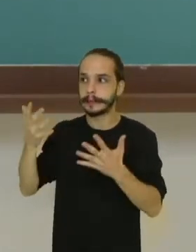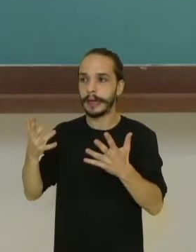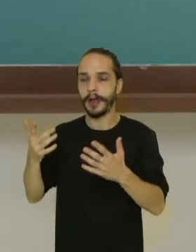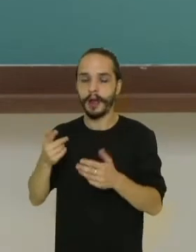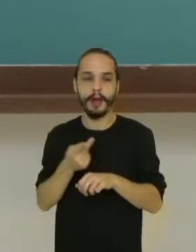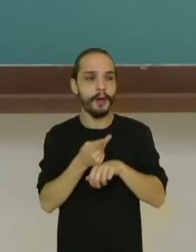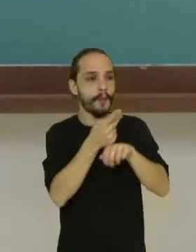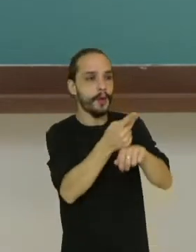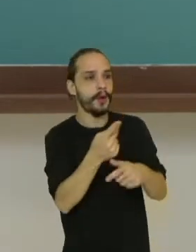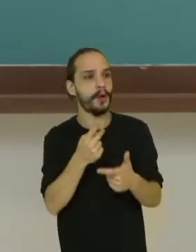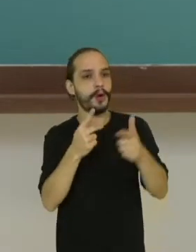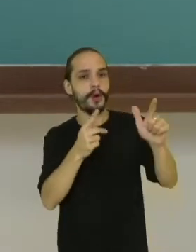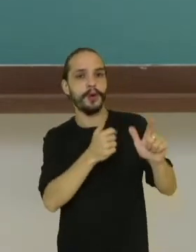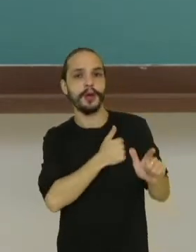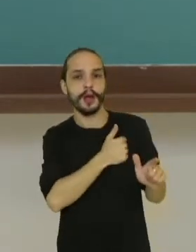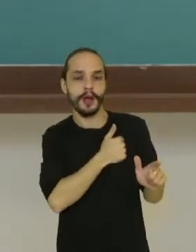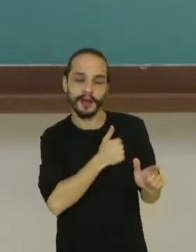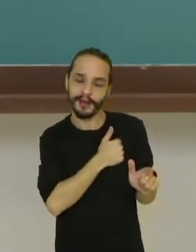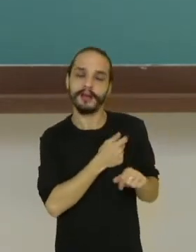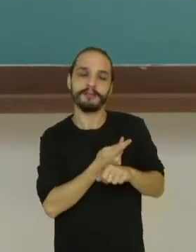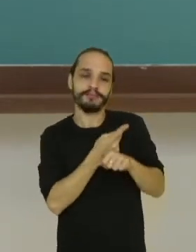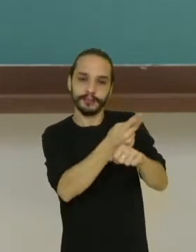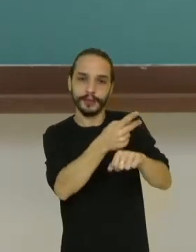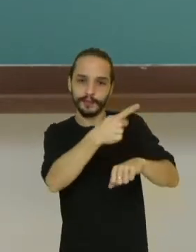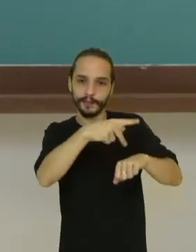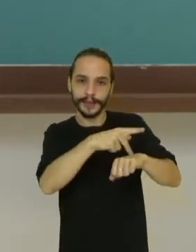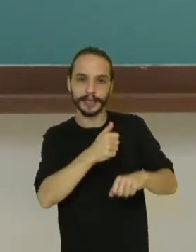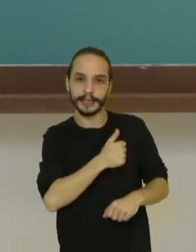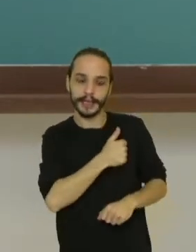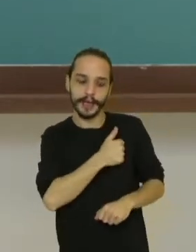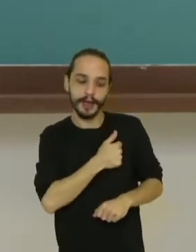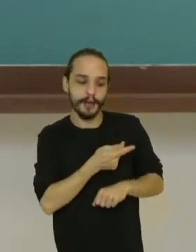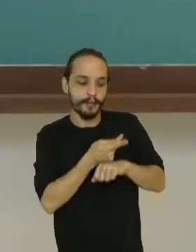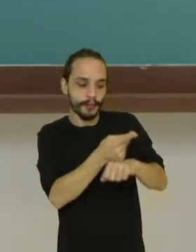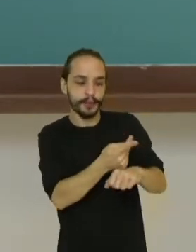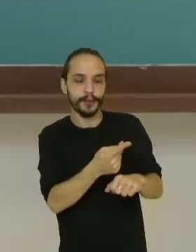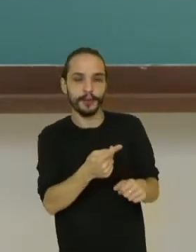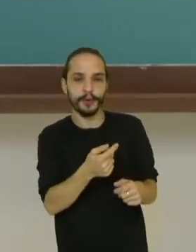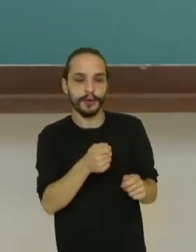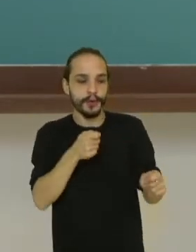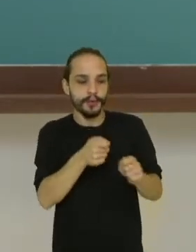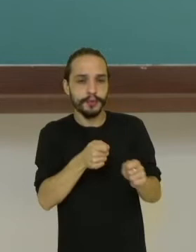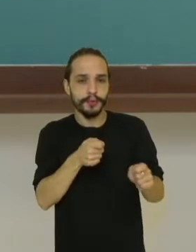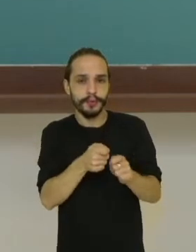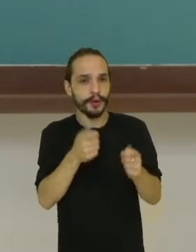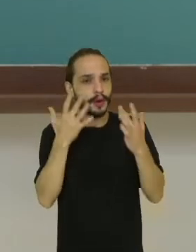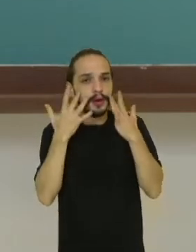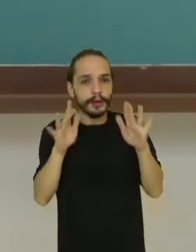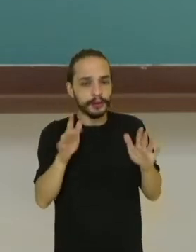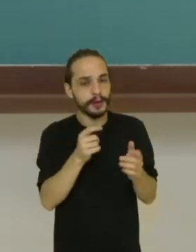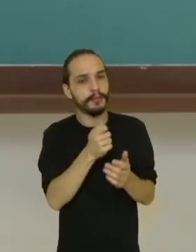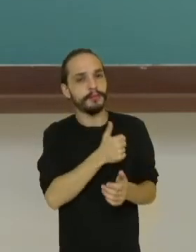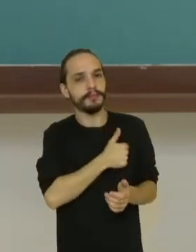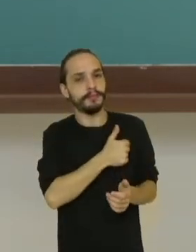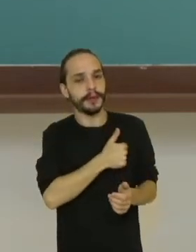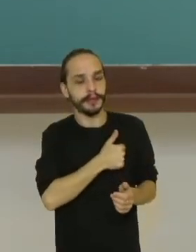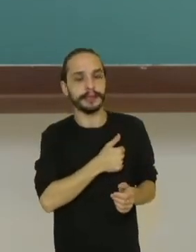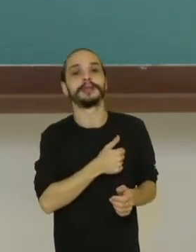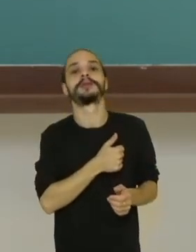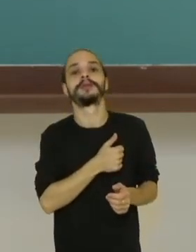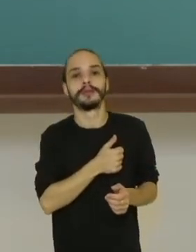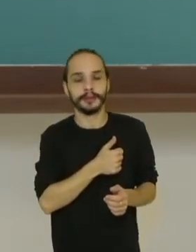Canadá. Então, abrir espaço então para comprar esse fertilizante natural, né, daquele país. Então,